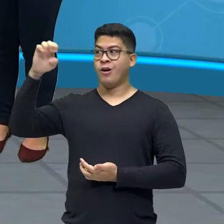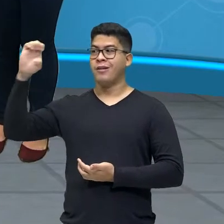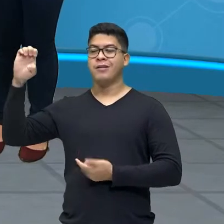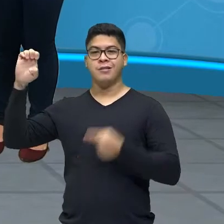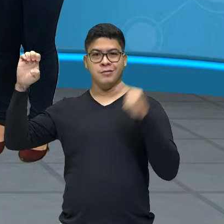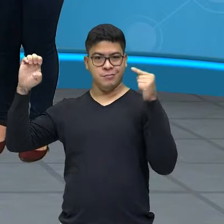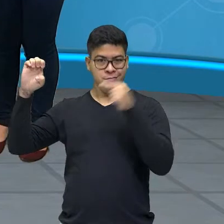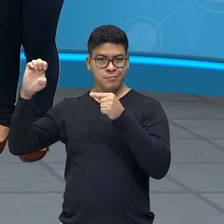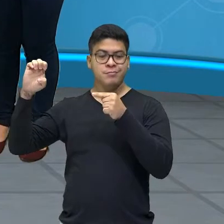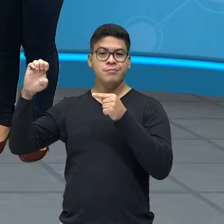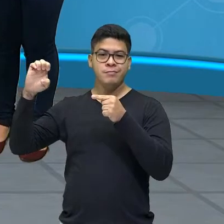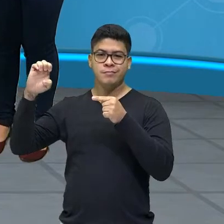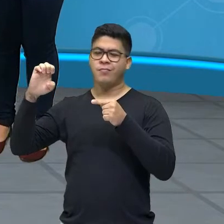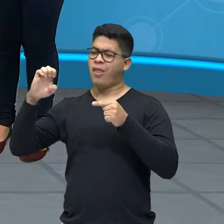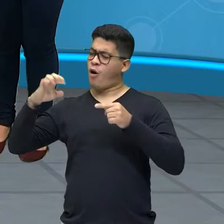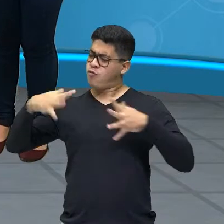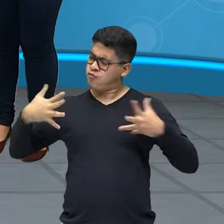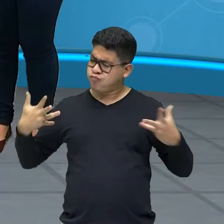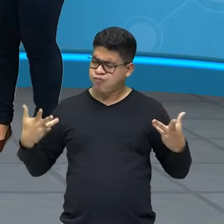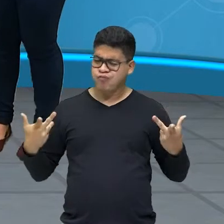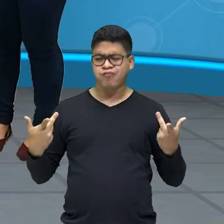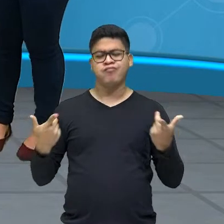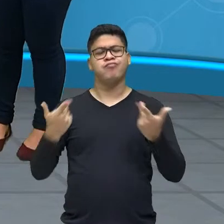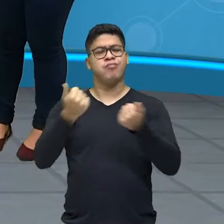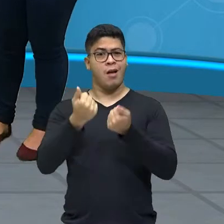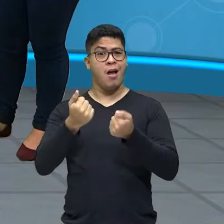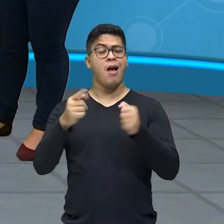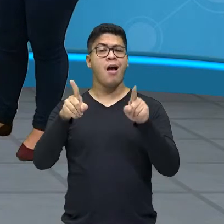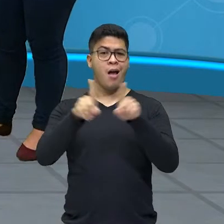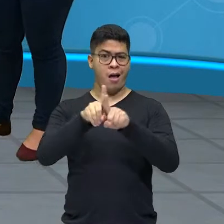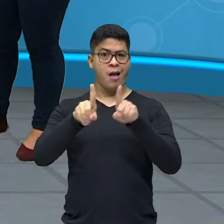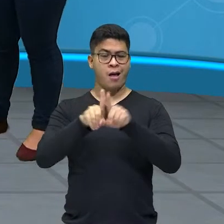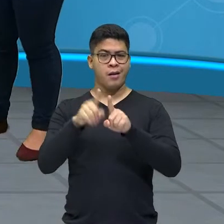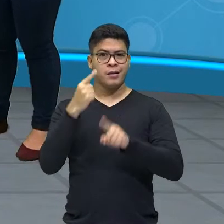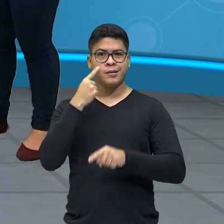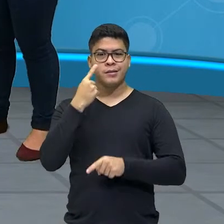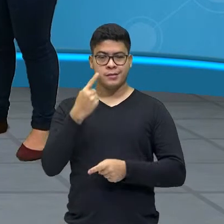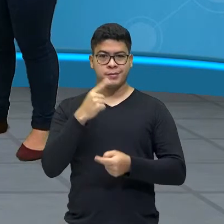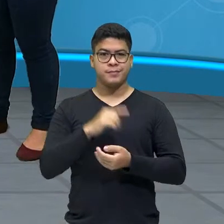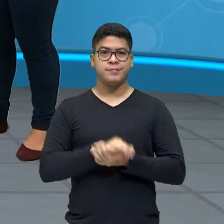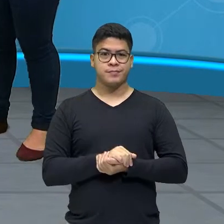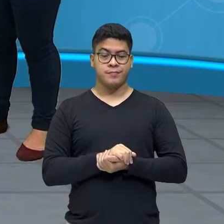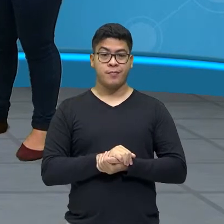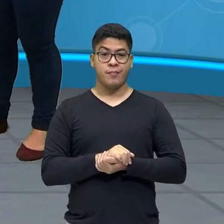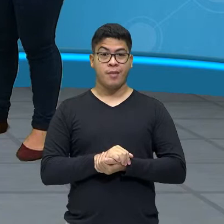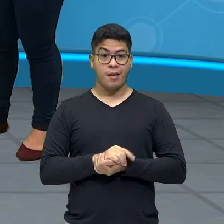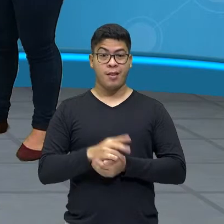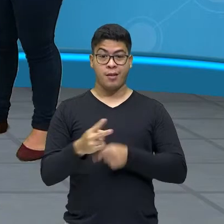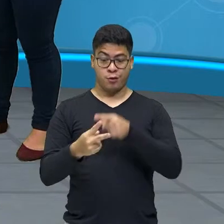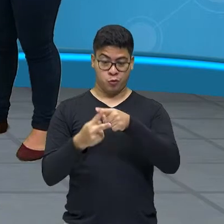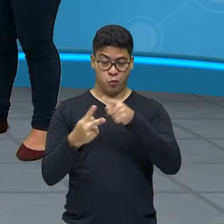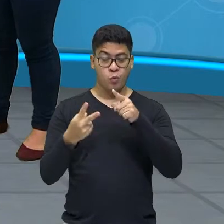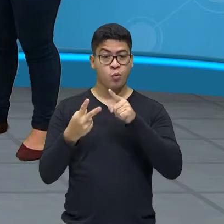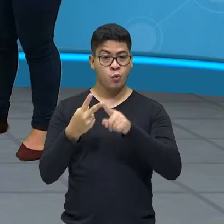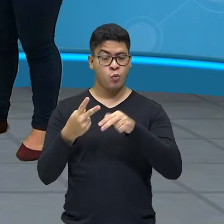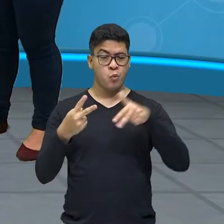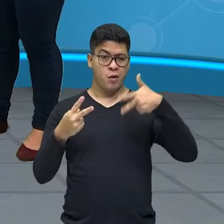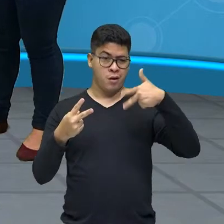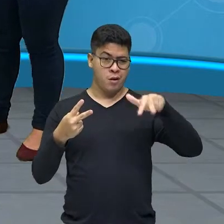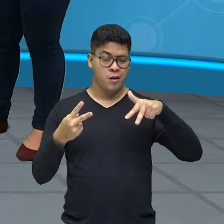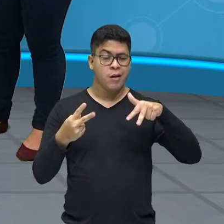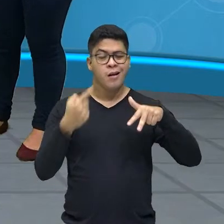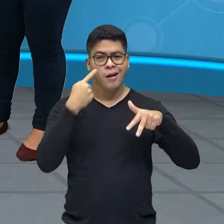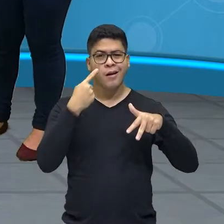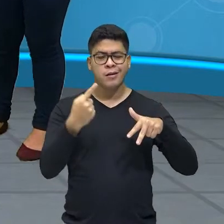que também é riquíssima nas danças folclóricas. E eu trouxe para vocês o frevo e o maracatu, as duas